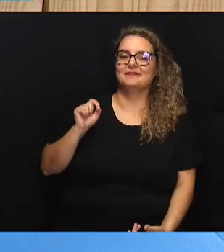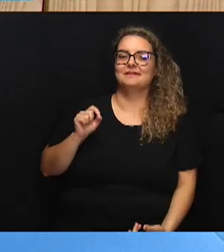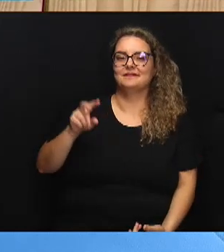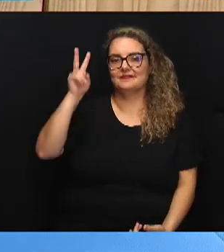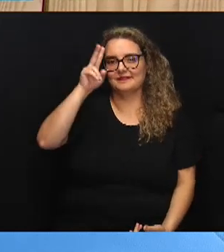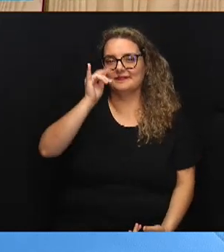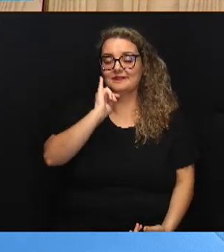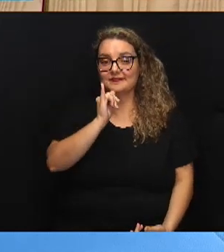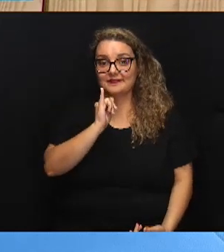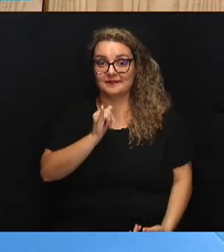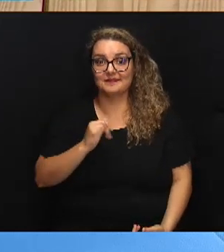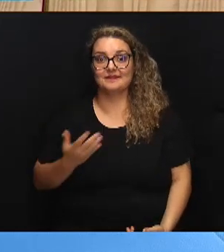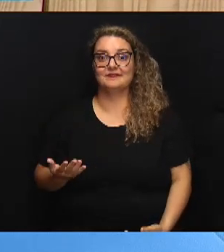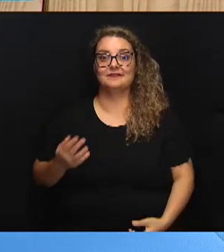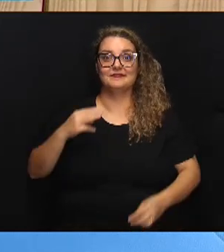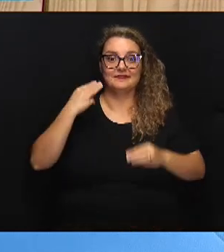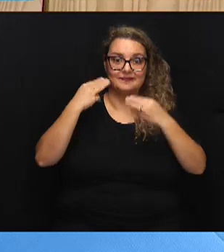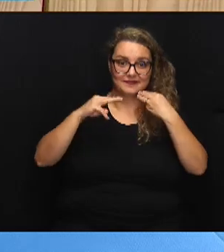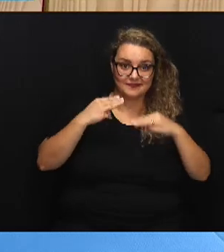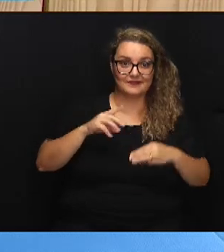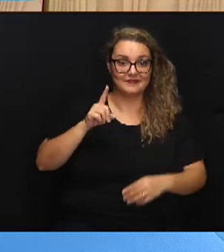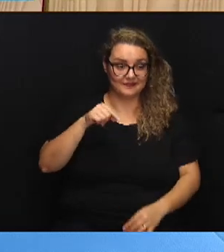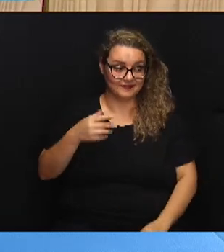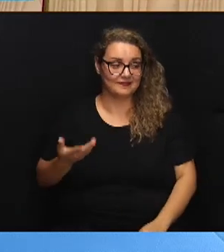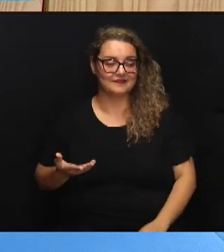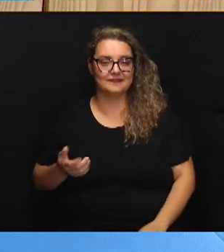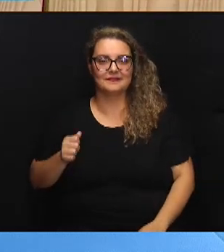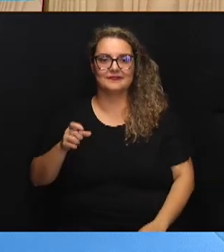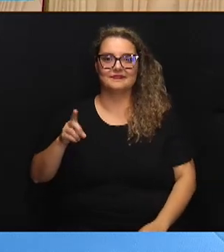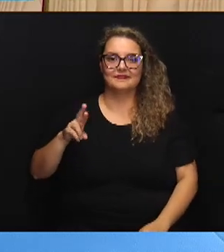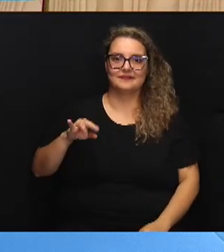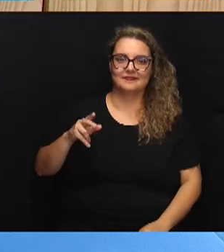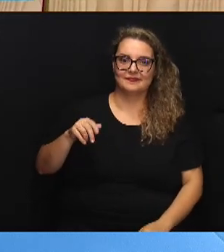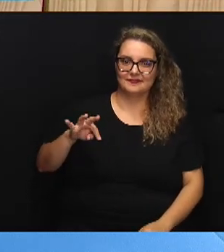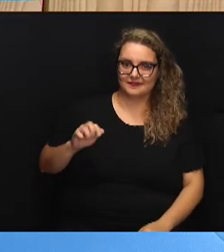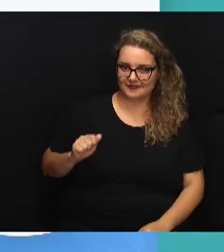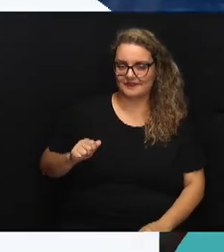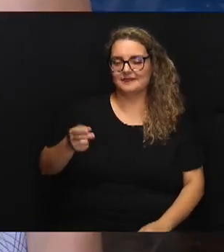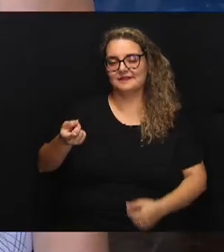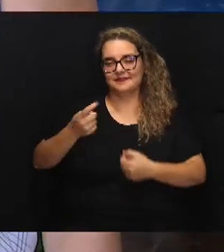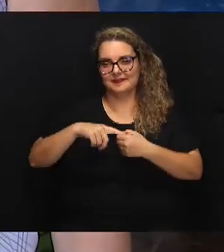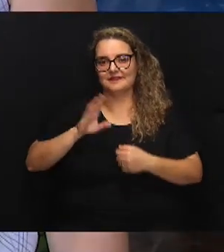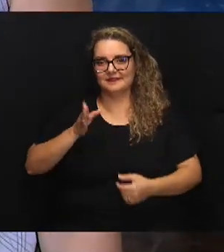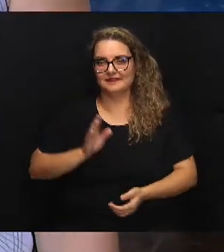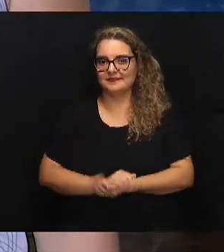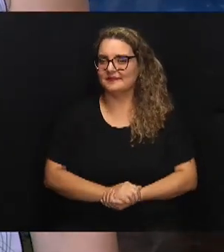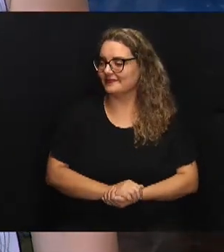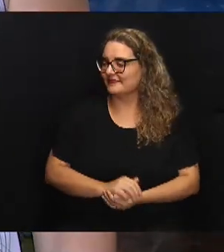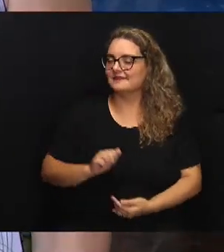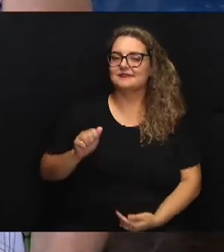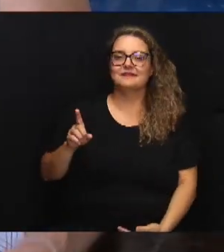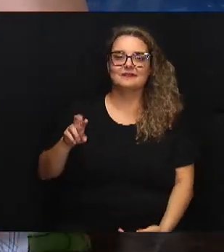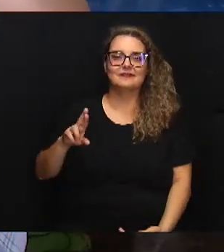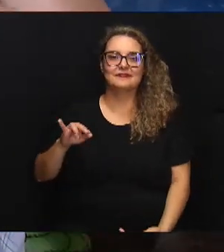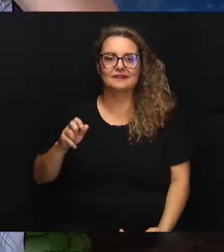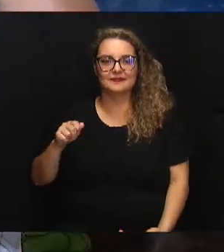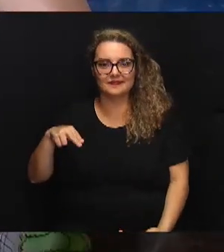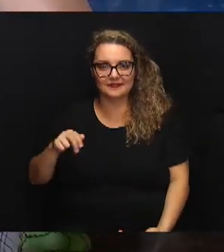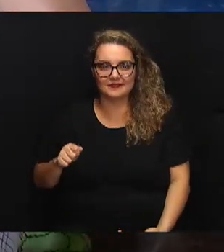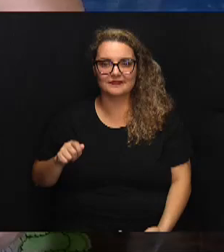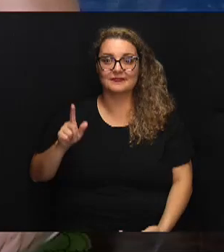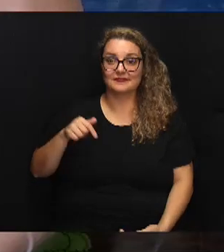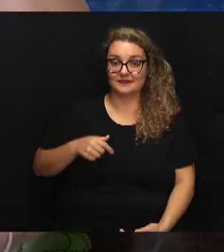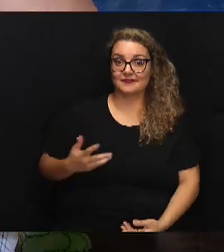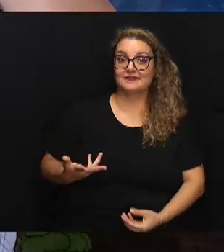de histórias, a musicalização, né, com a Adriana Couto, e a gente já volta. A Adriana Couto, ela é